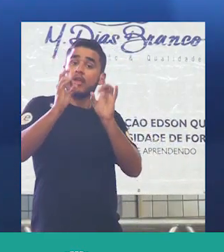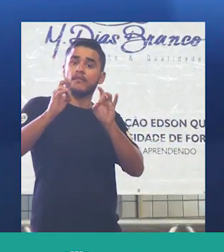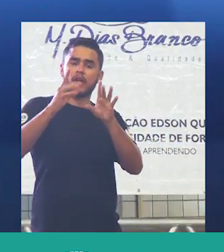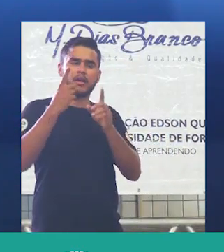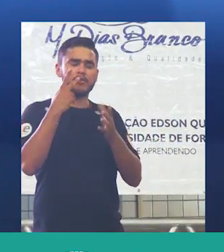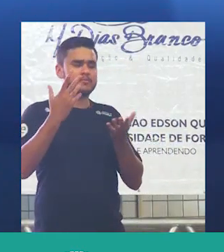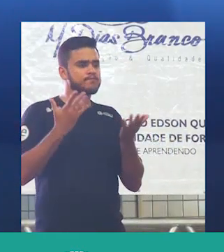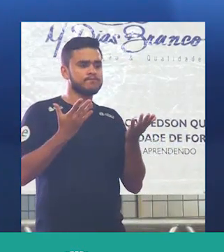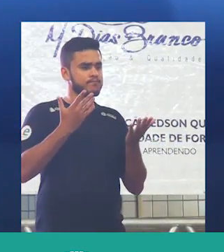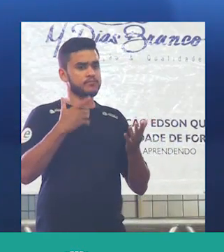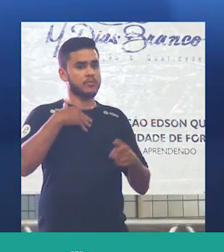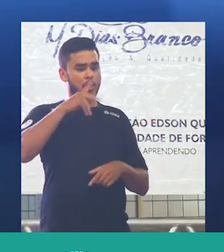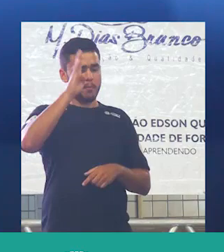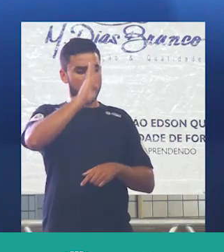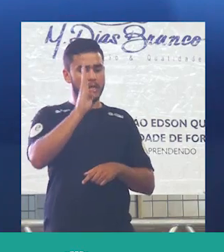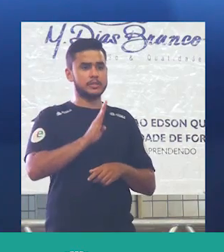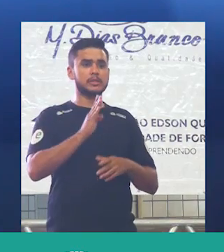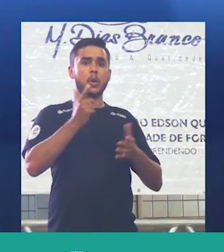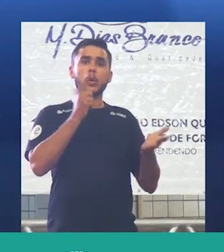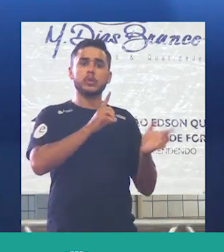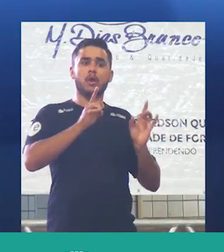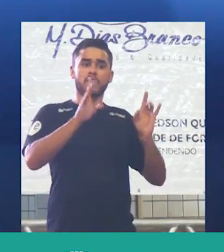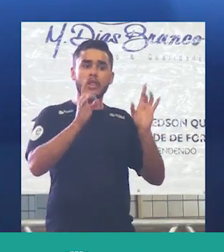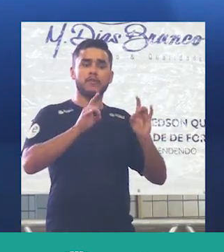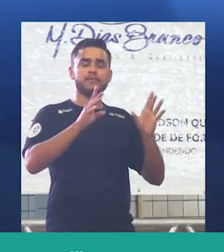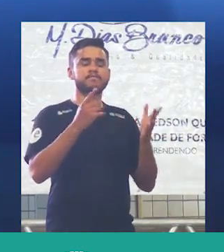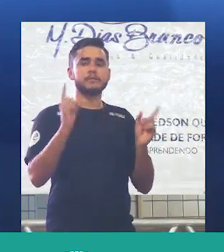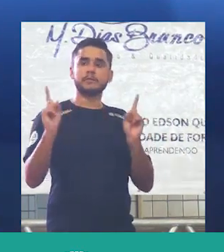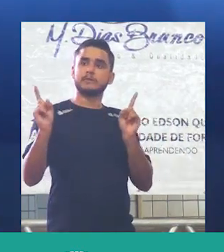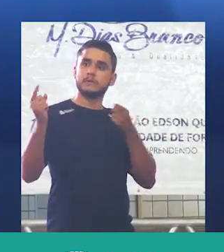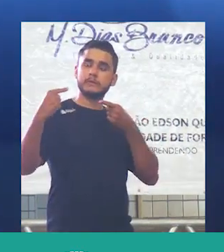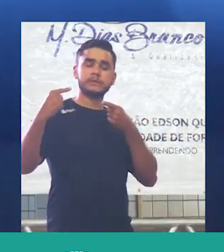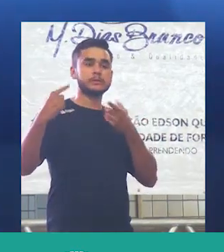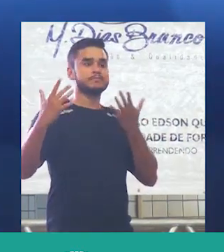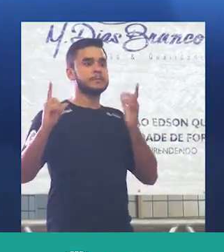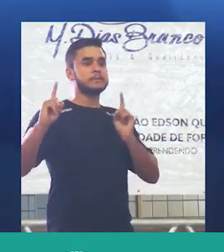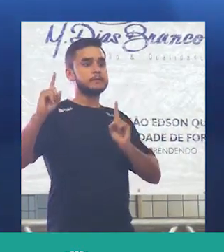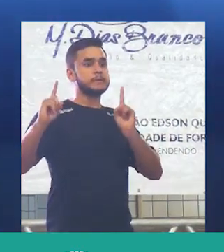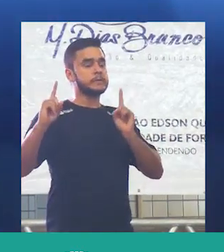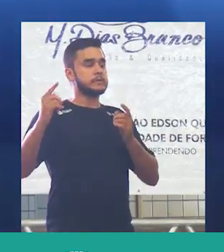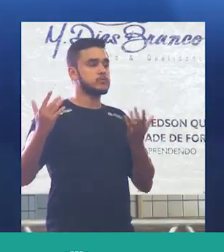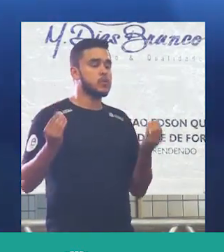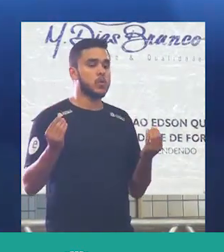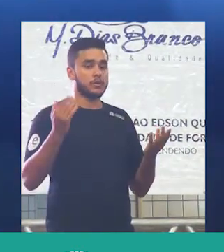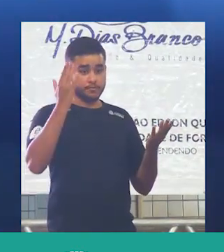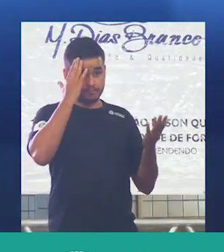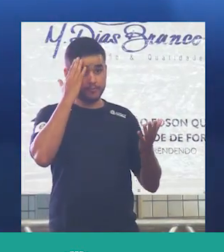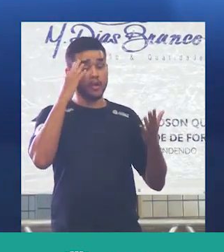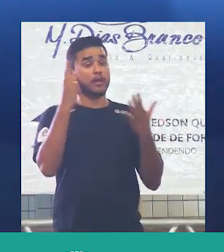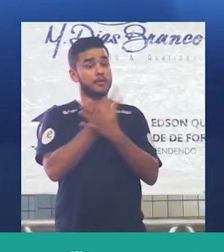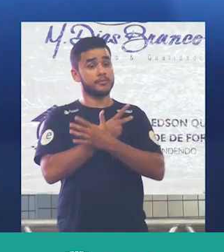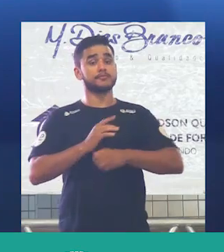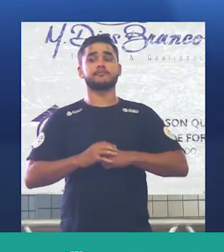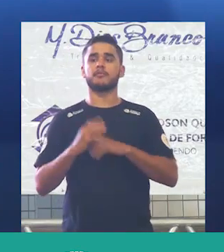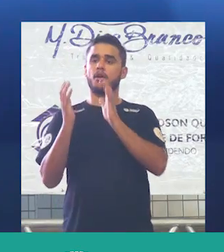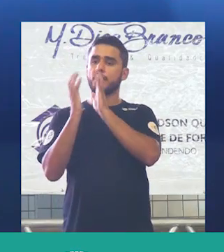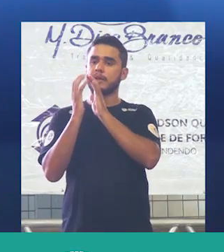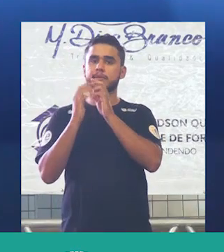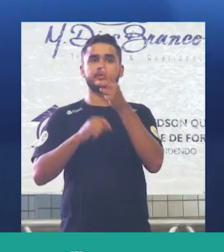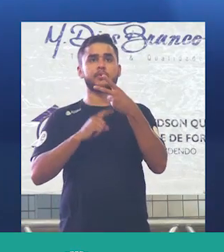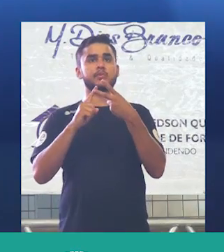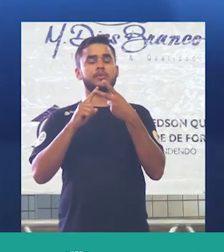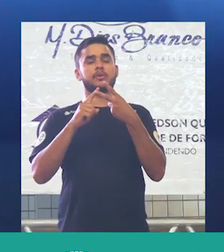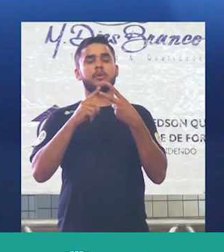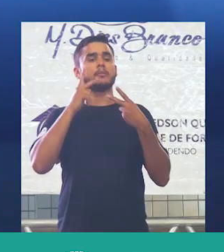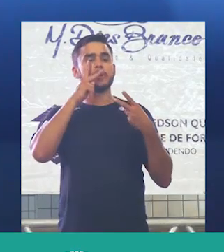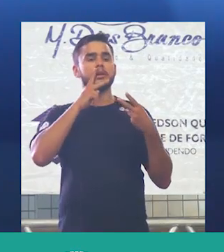do primeiro reinado derrubou Dom Pedro I. Isso foi tão grave que as províncias nordestinas, Pernambuco, Paraíba, Rio Grande